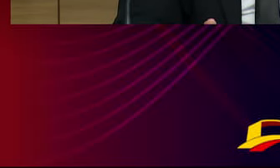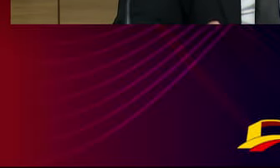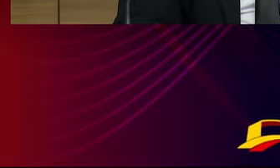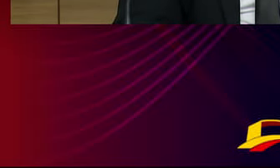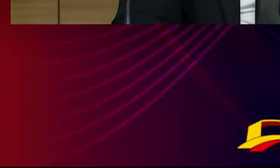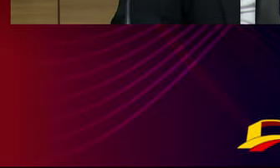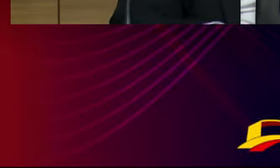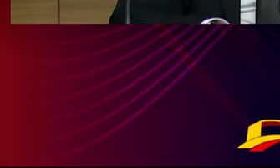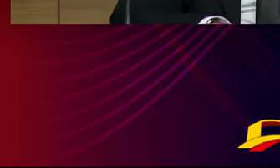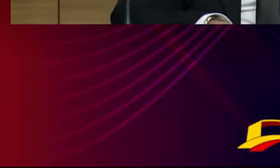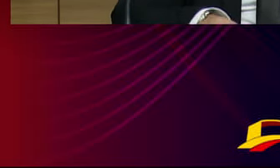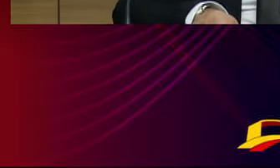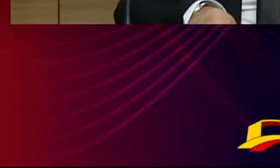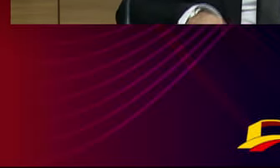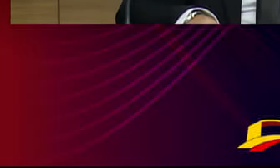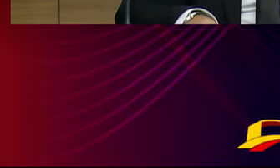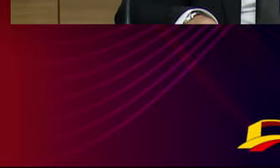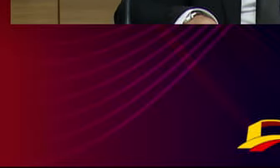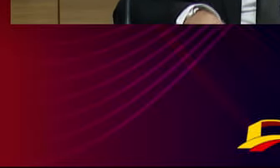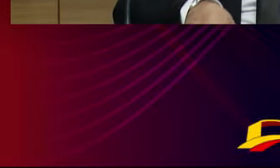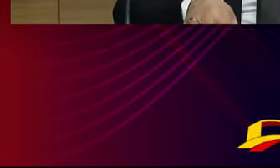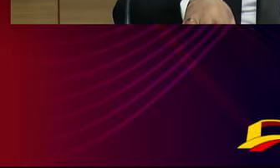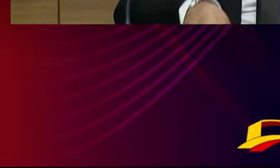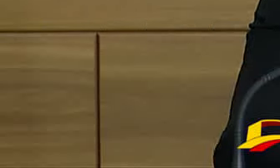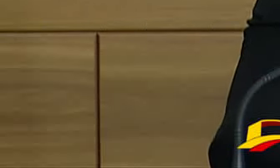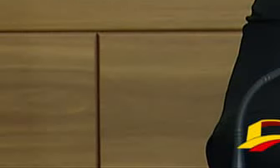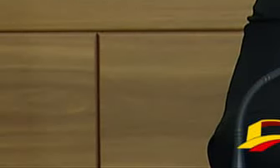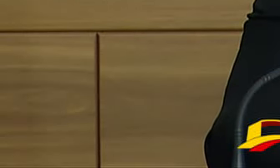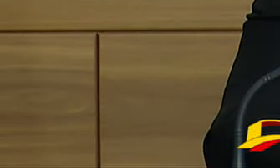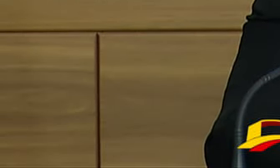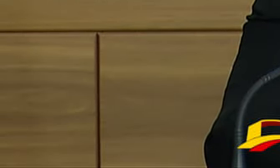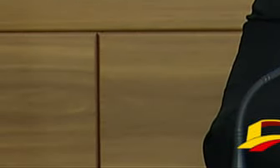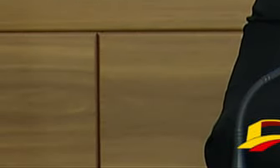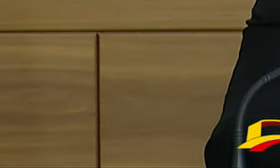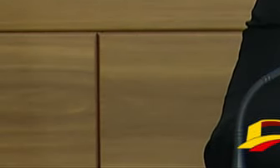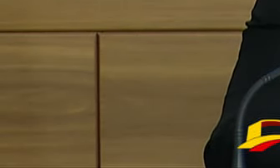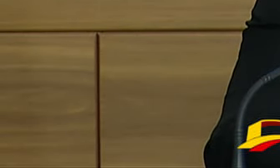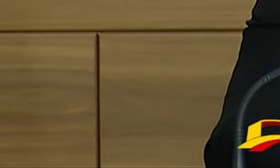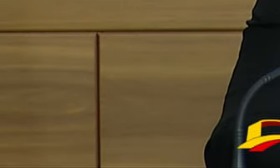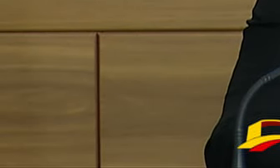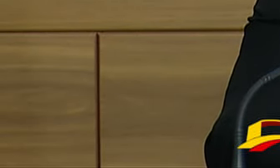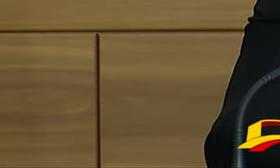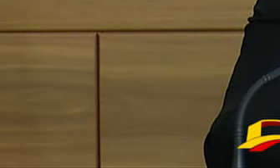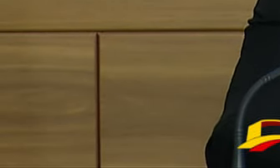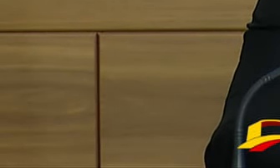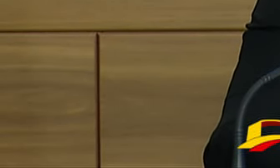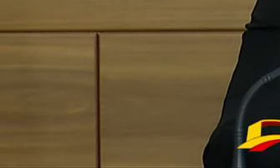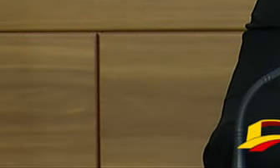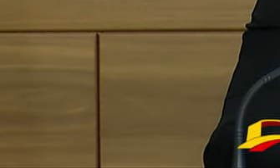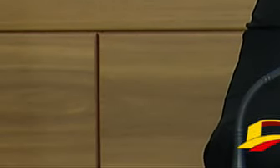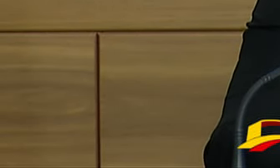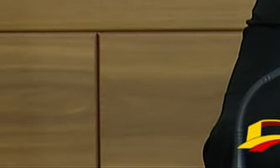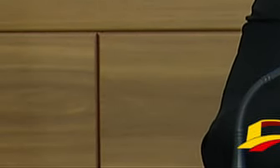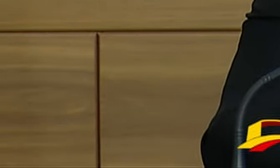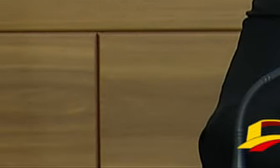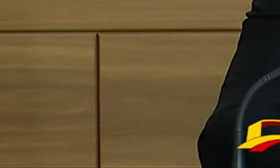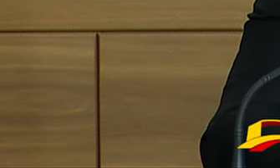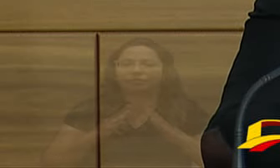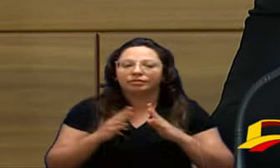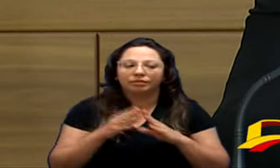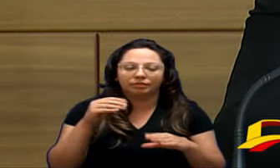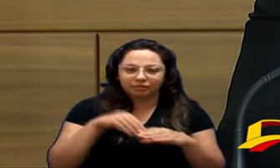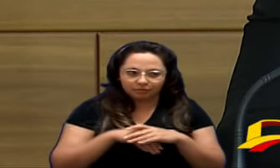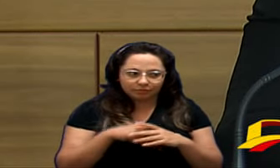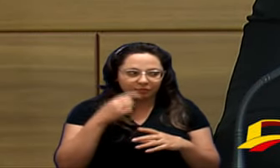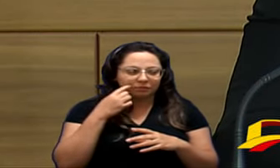vítima hoje se o guarda civil ou policial militar chegar num cenário de violência doméstica constatar aquela situação esse